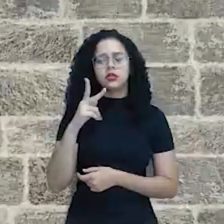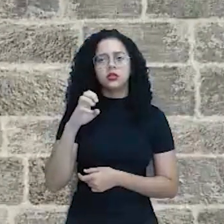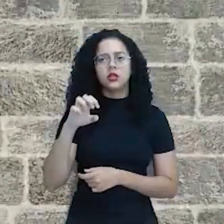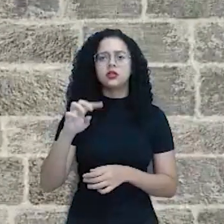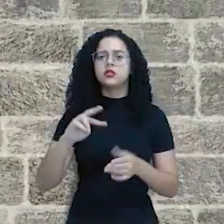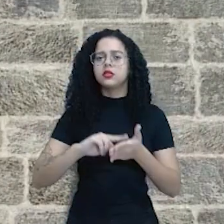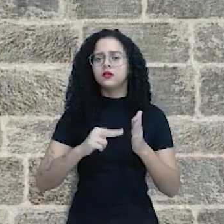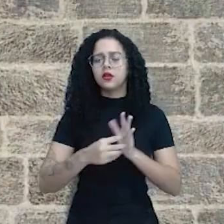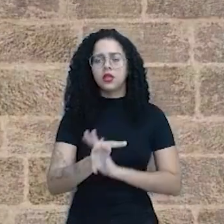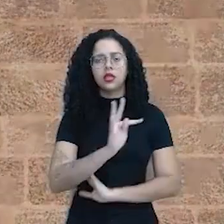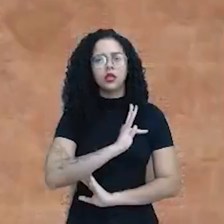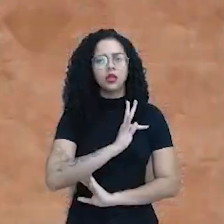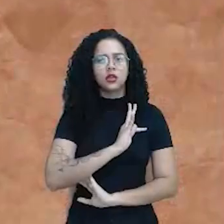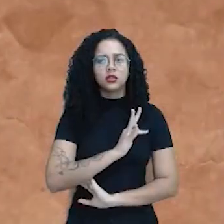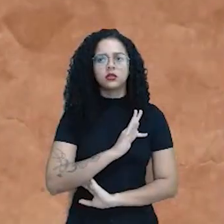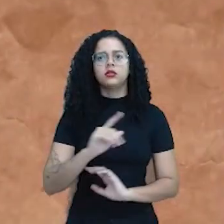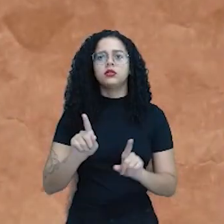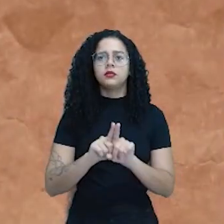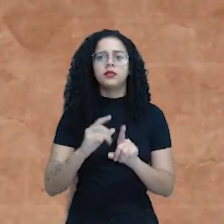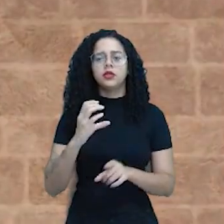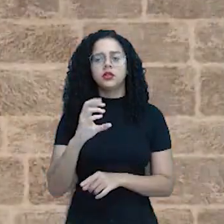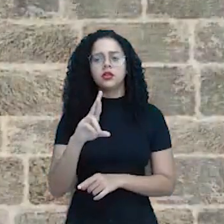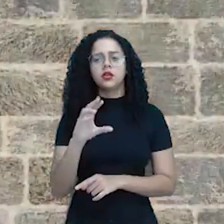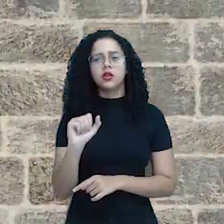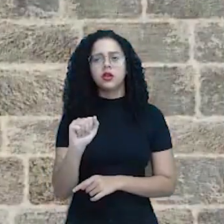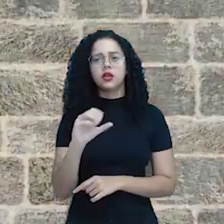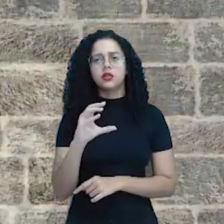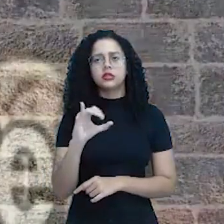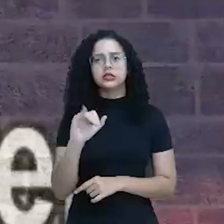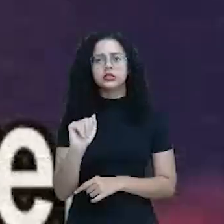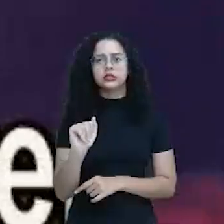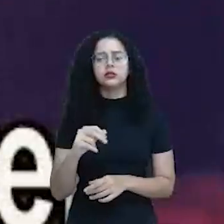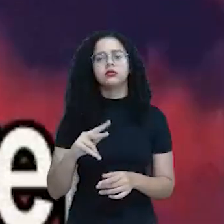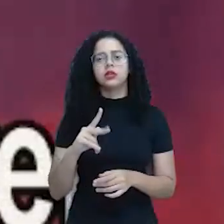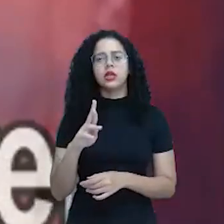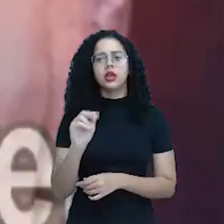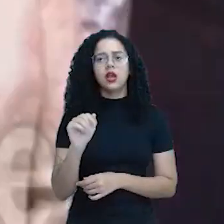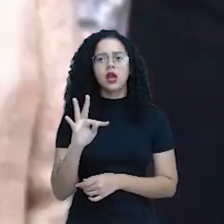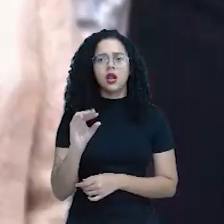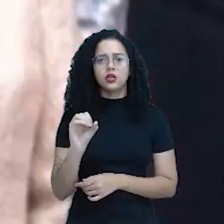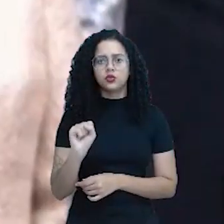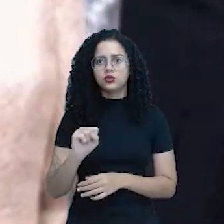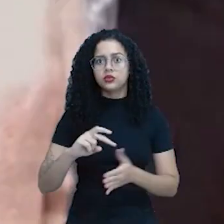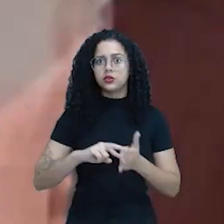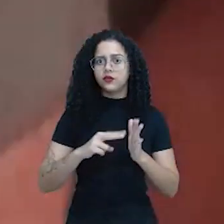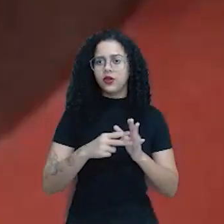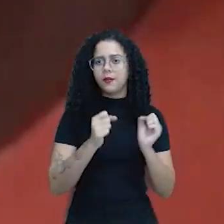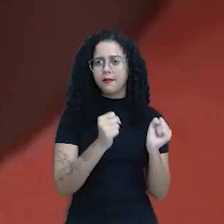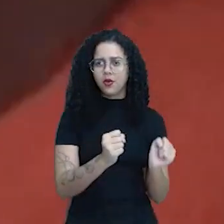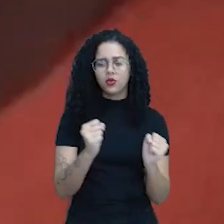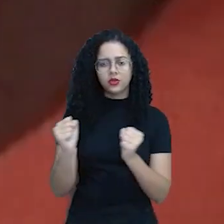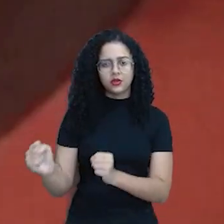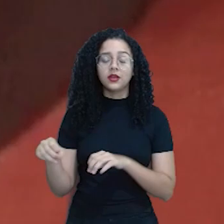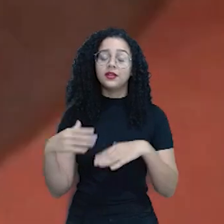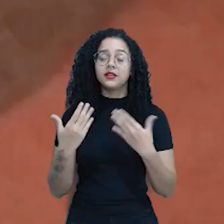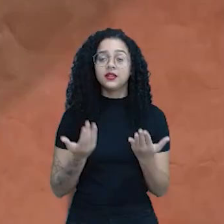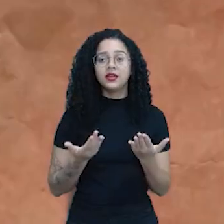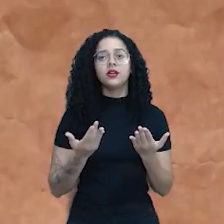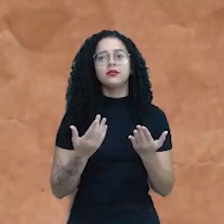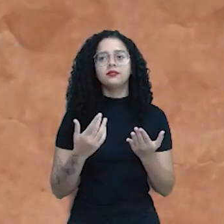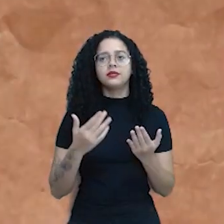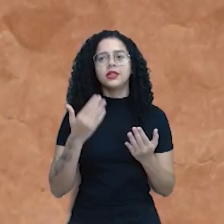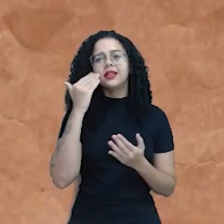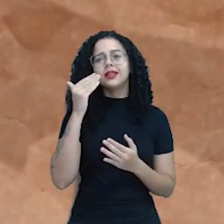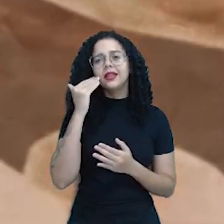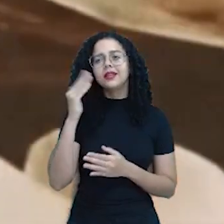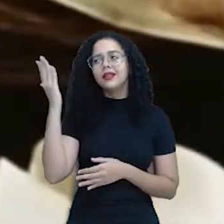significar técnica, e krasia, que vem de kratos, que significa poder, governo. Então, podemos entender